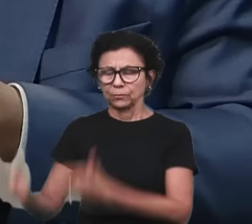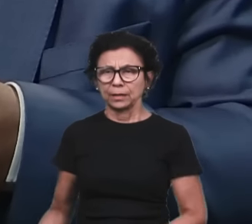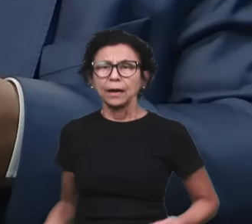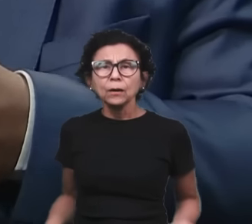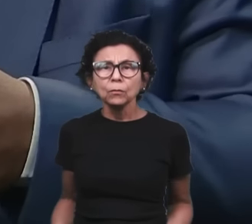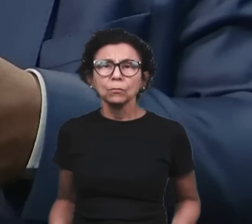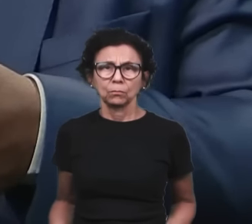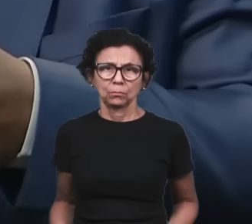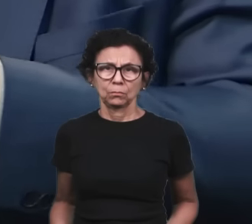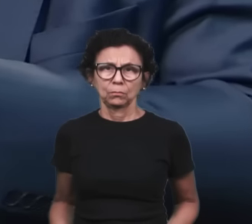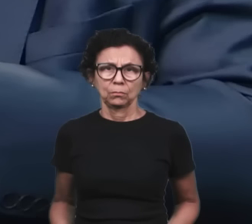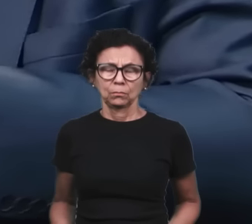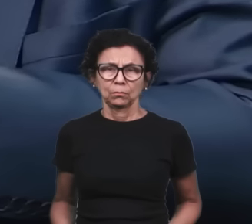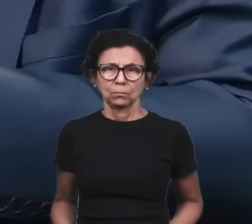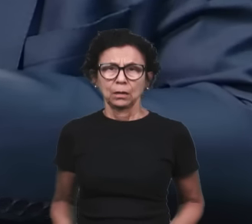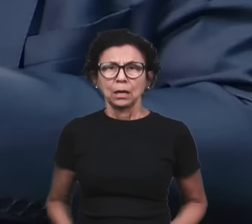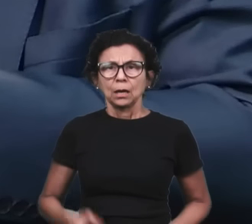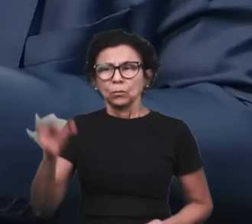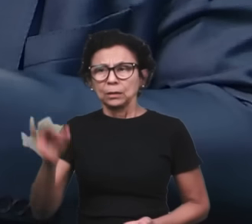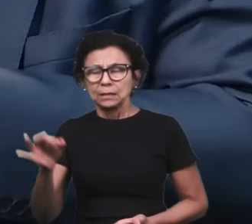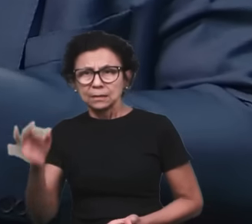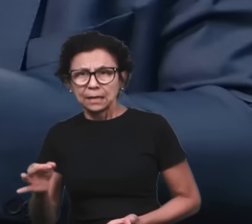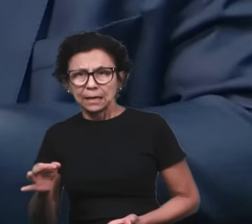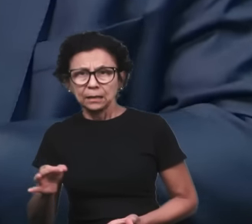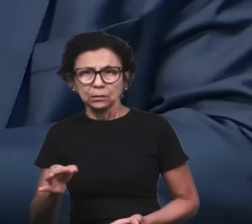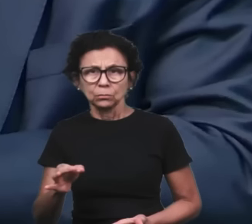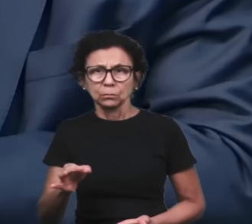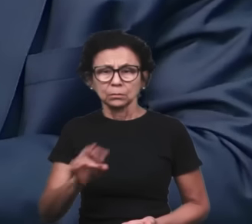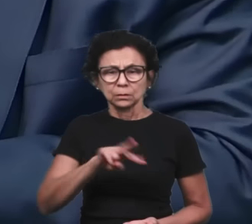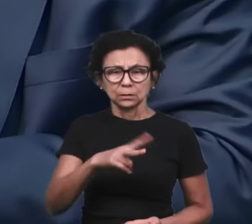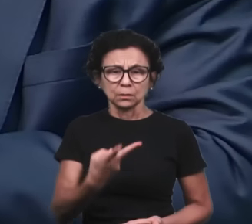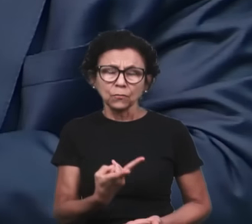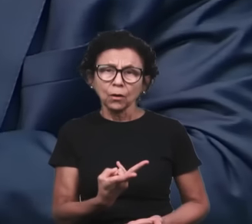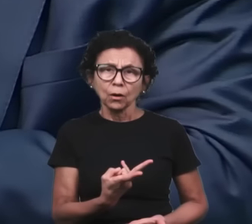dias lá e que é um retrato dos nossos dias.